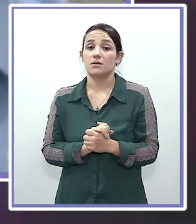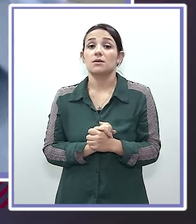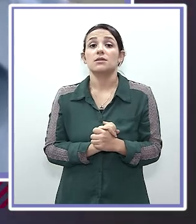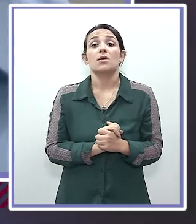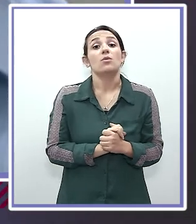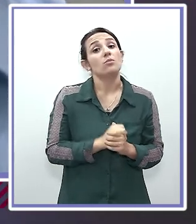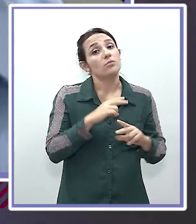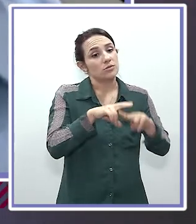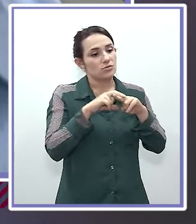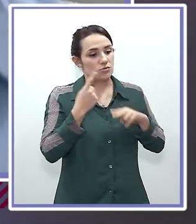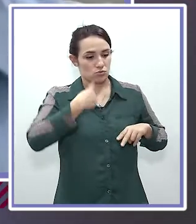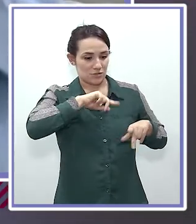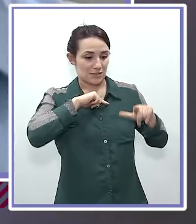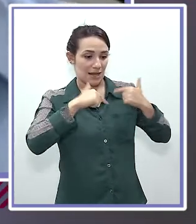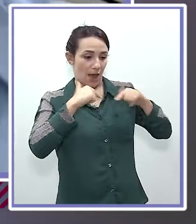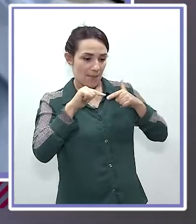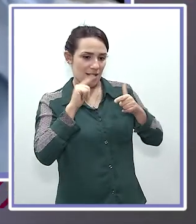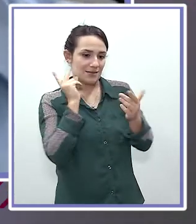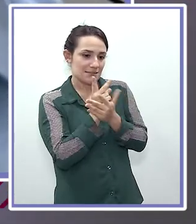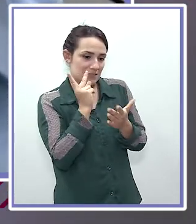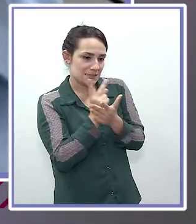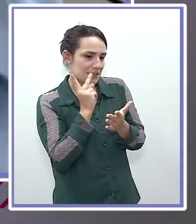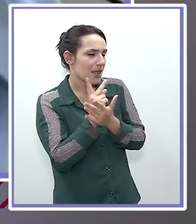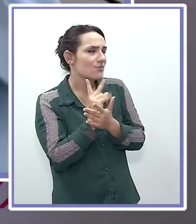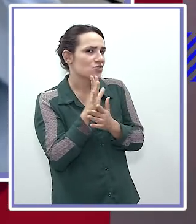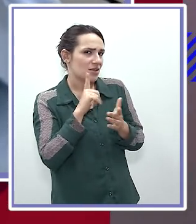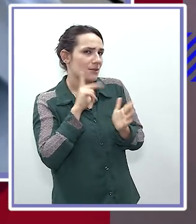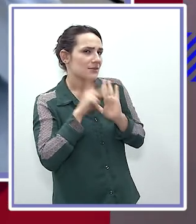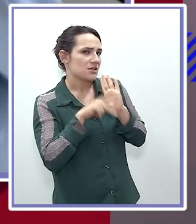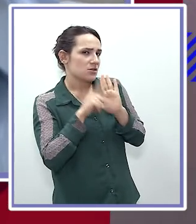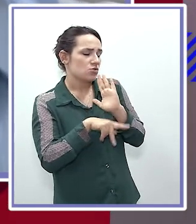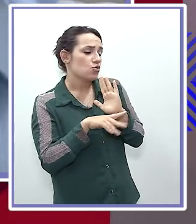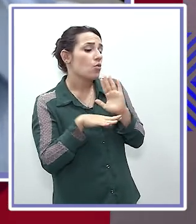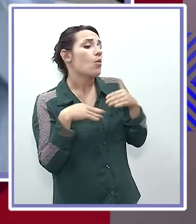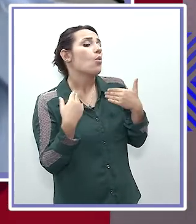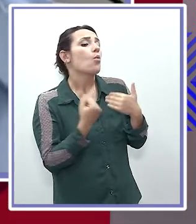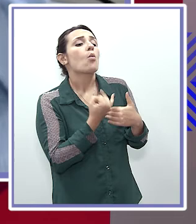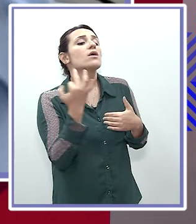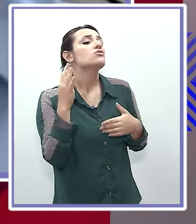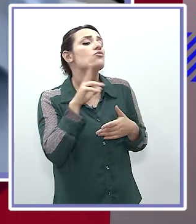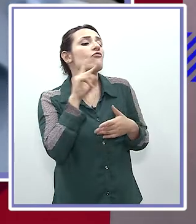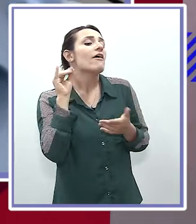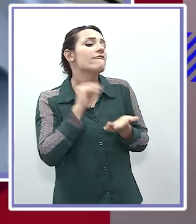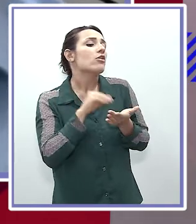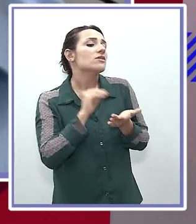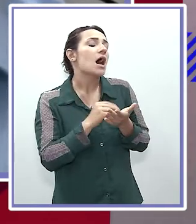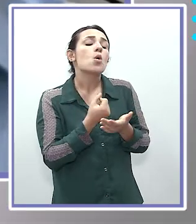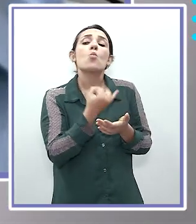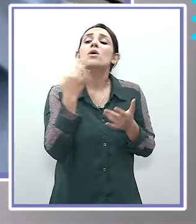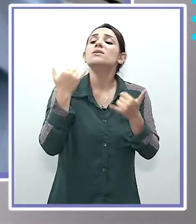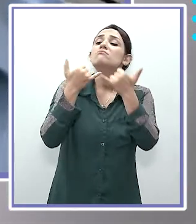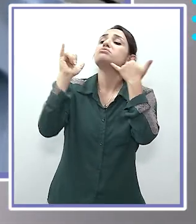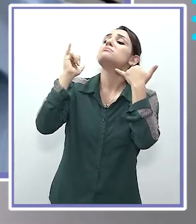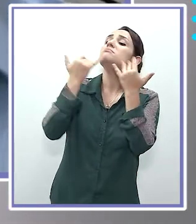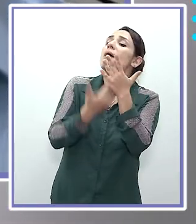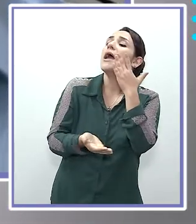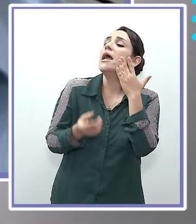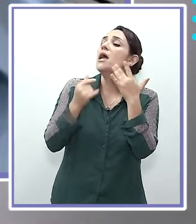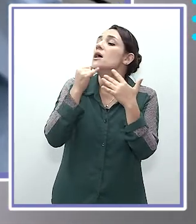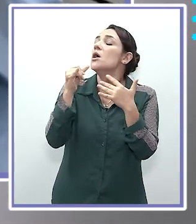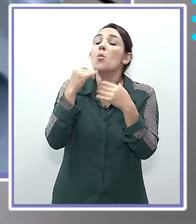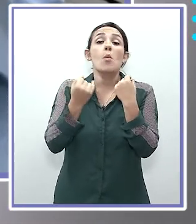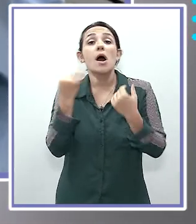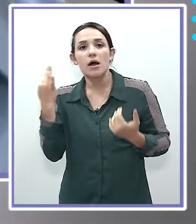suprir essas perdas também, né? Então, o nosso sistema está preparado para suprir essas perdas. Claro que quanto mais a